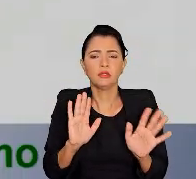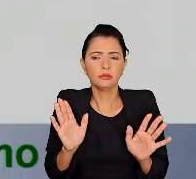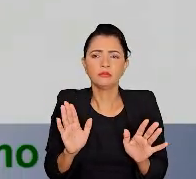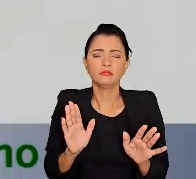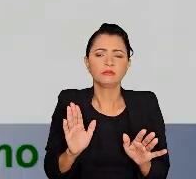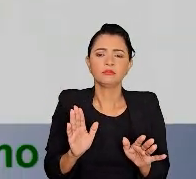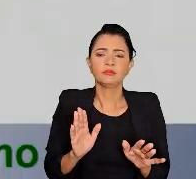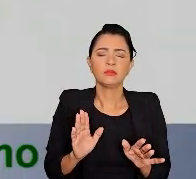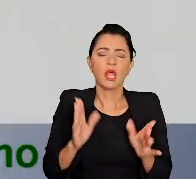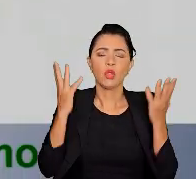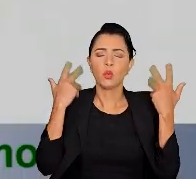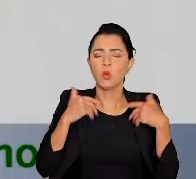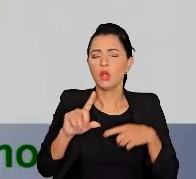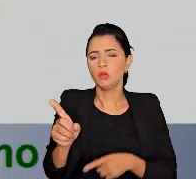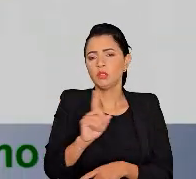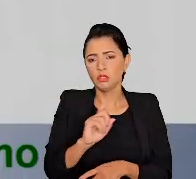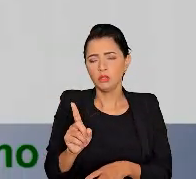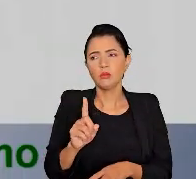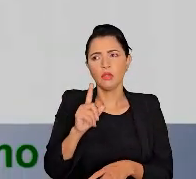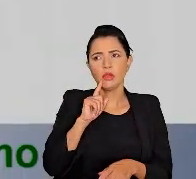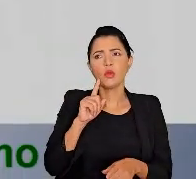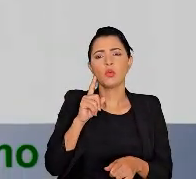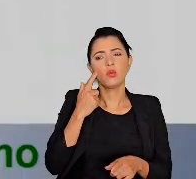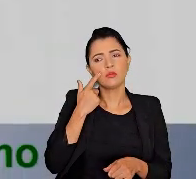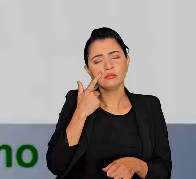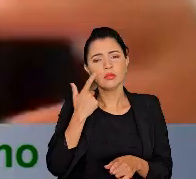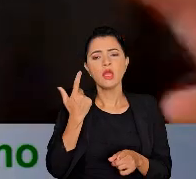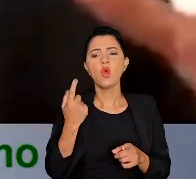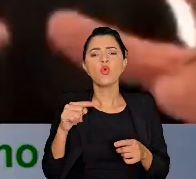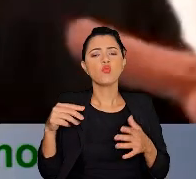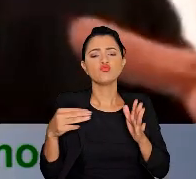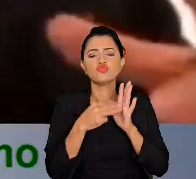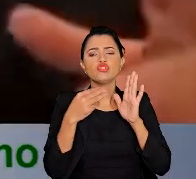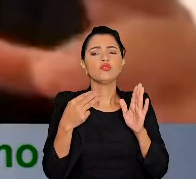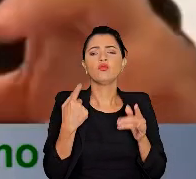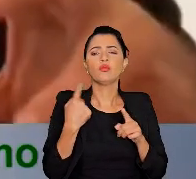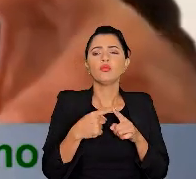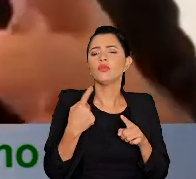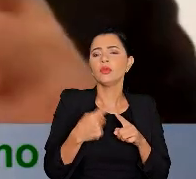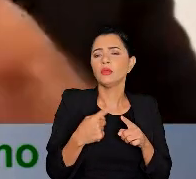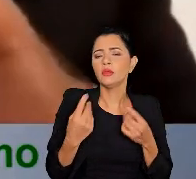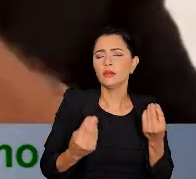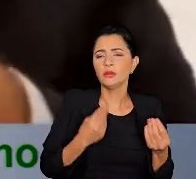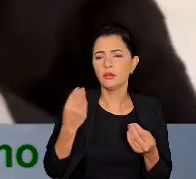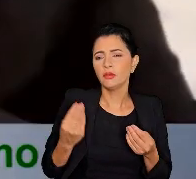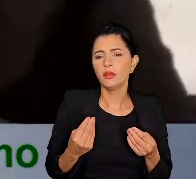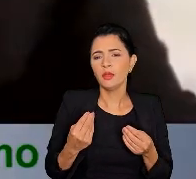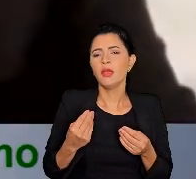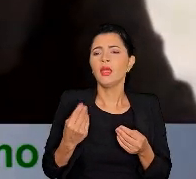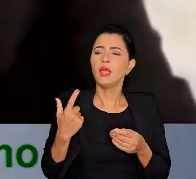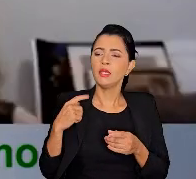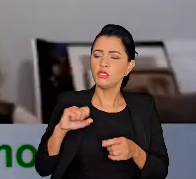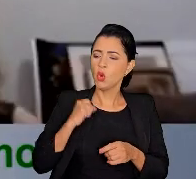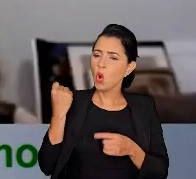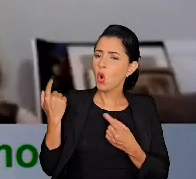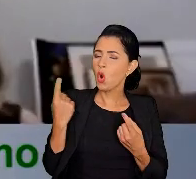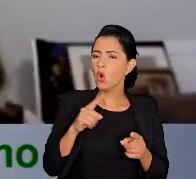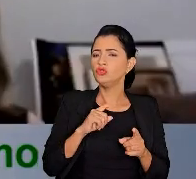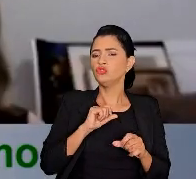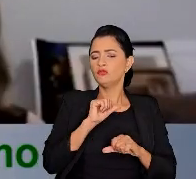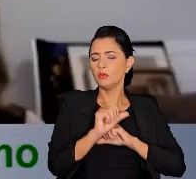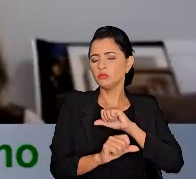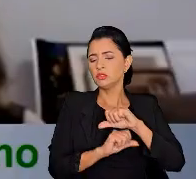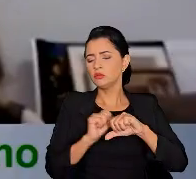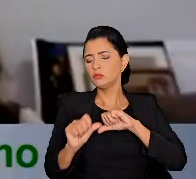eles podem. Eu procurei mencionar as causas, né, que o antissemitismo vai se